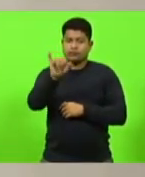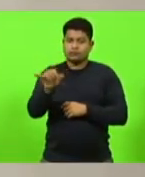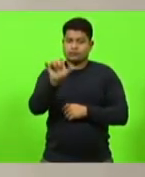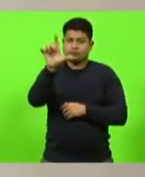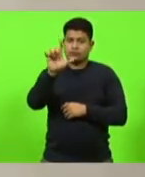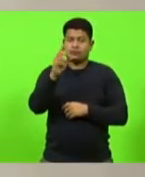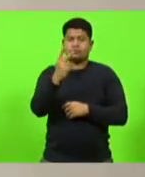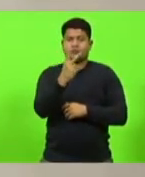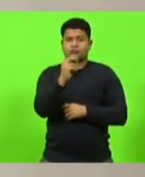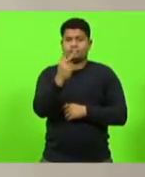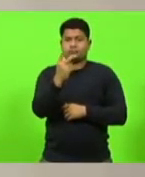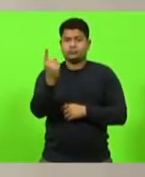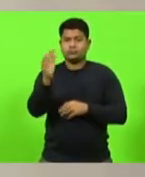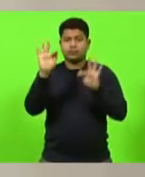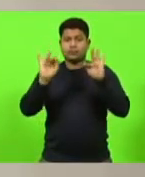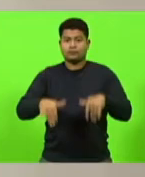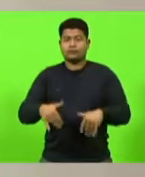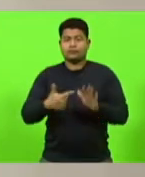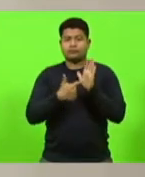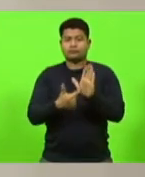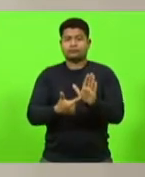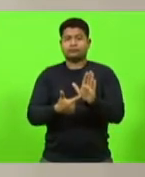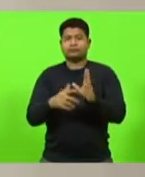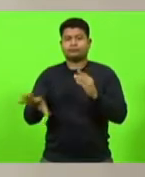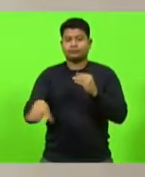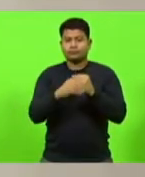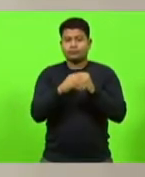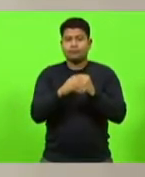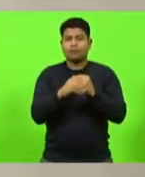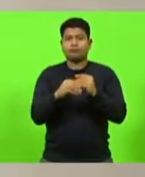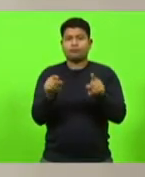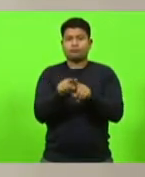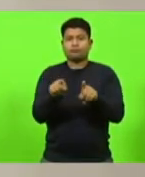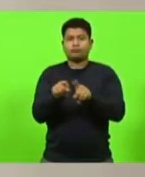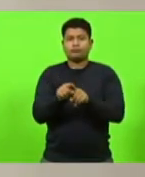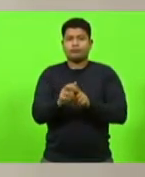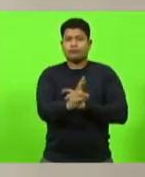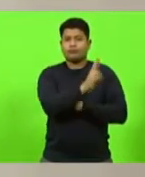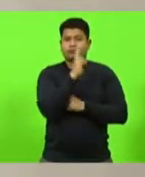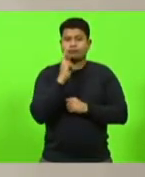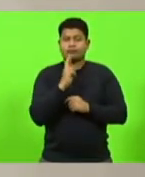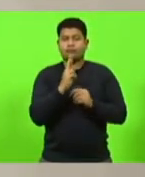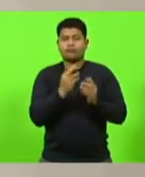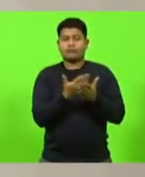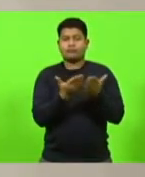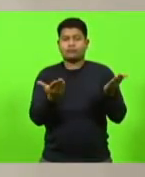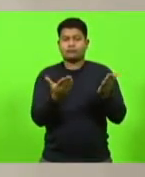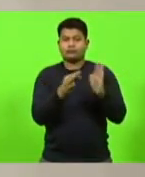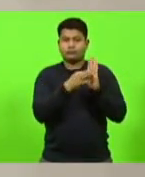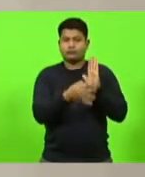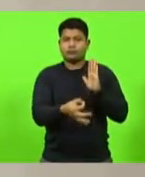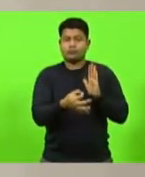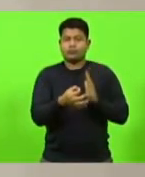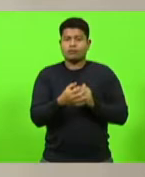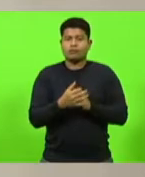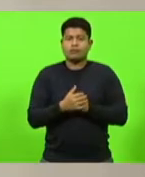19/7/2021, prazo final para apresentação de emendas e respostas às diligências. Dia